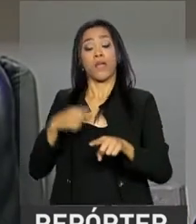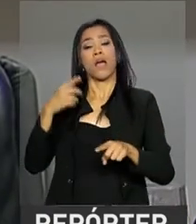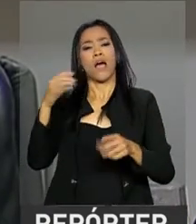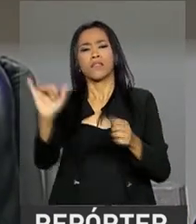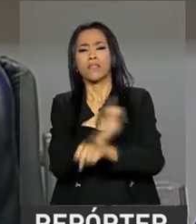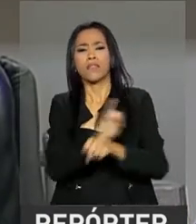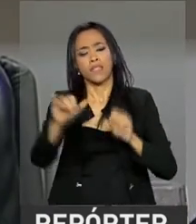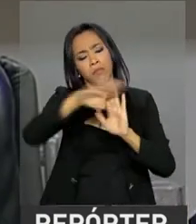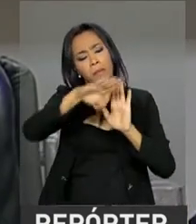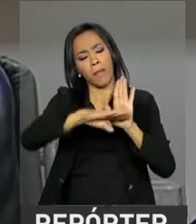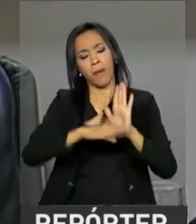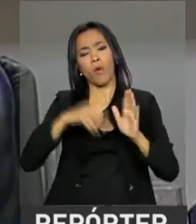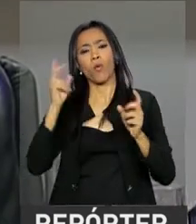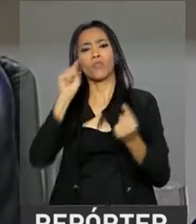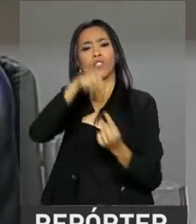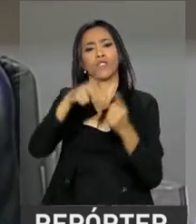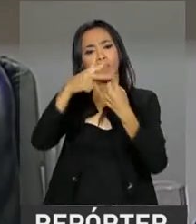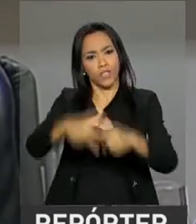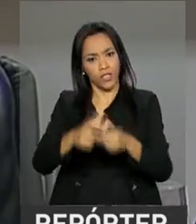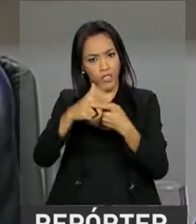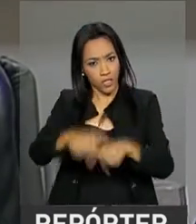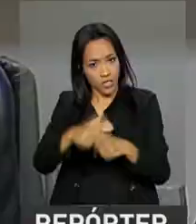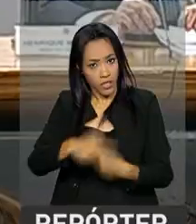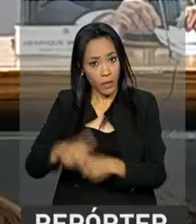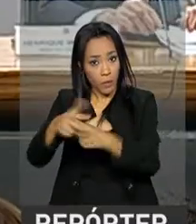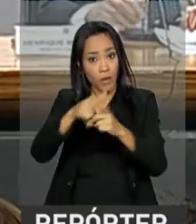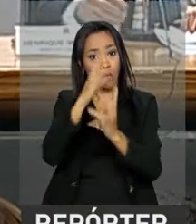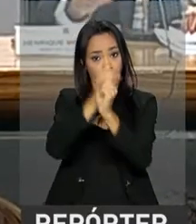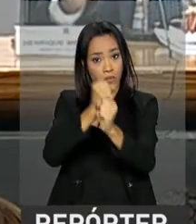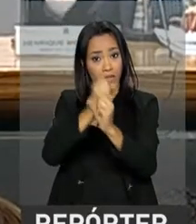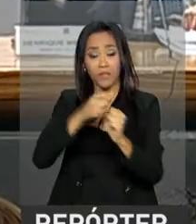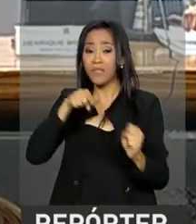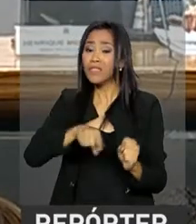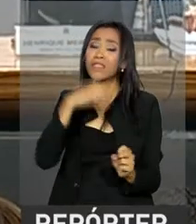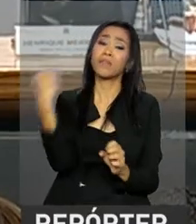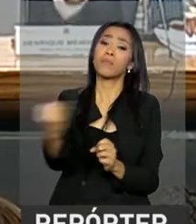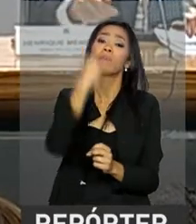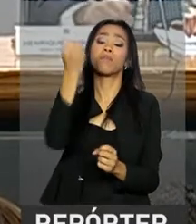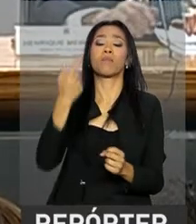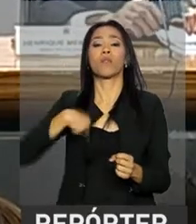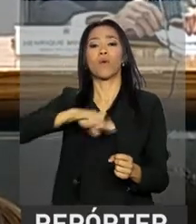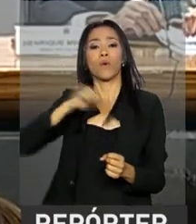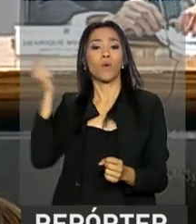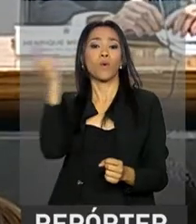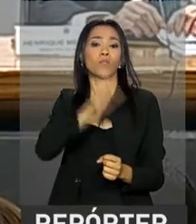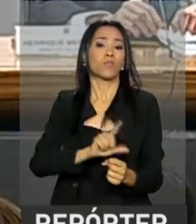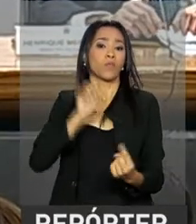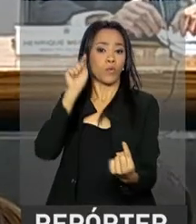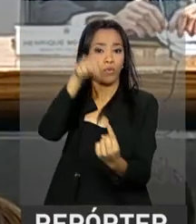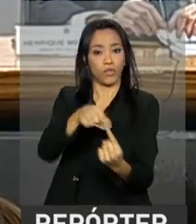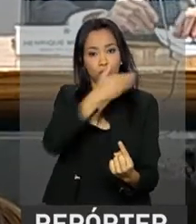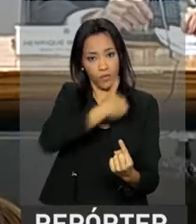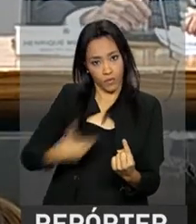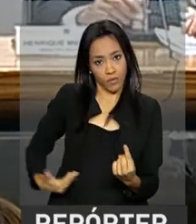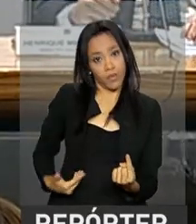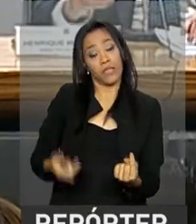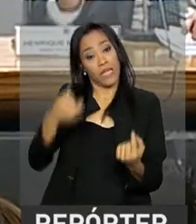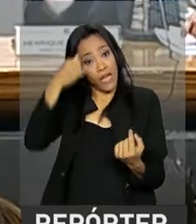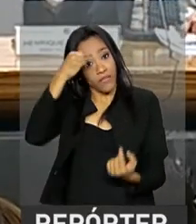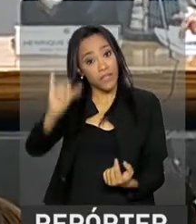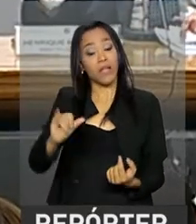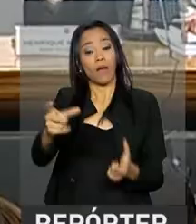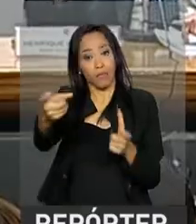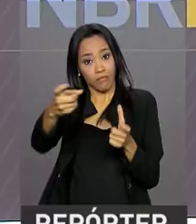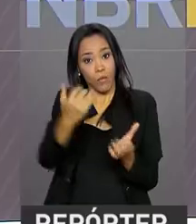adequar o orçamento são fundamentais para alcançar uma das prioridades do governo evitar o aumento da dívida